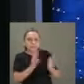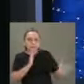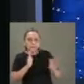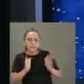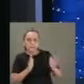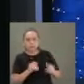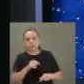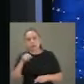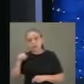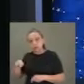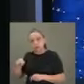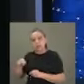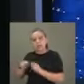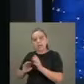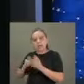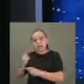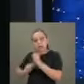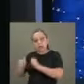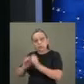avançou